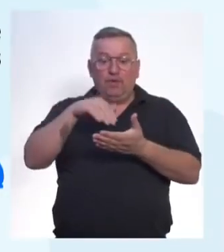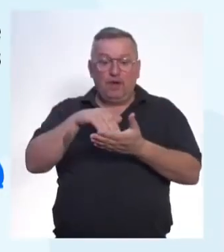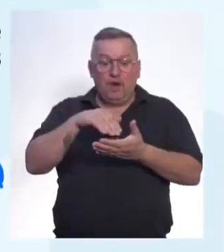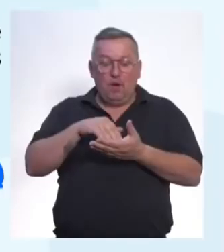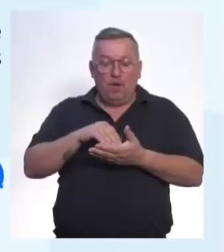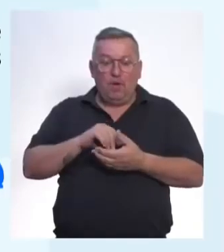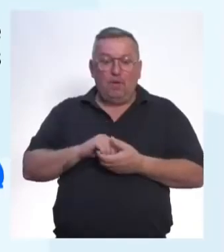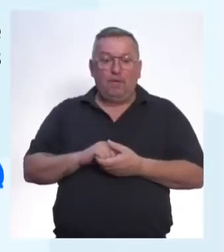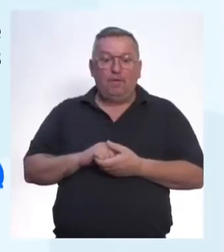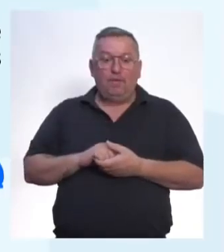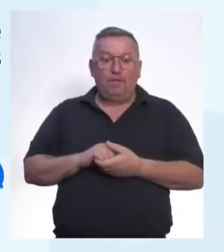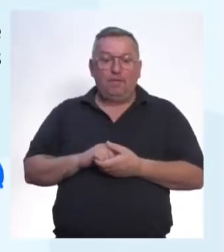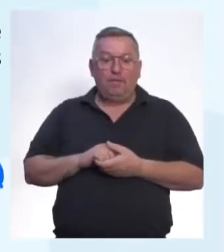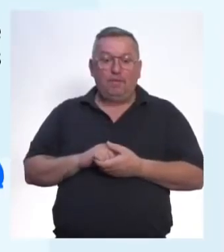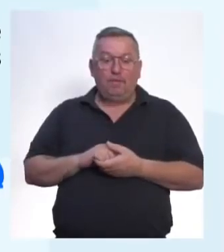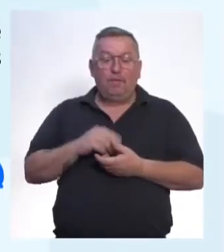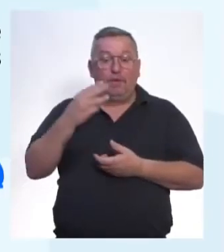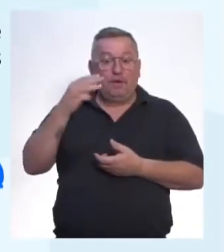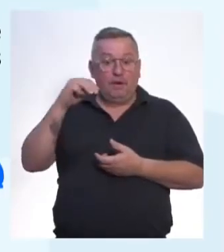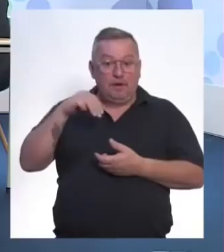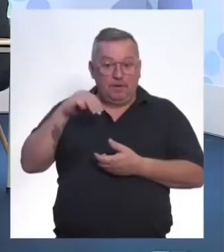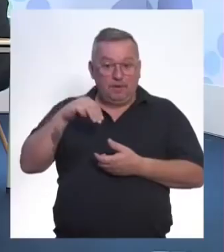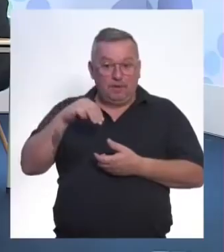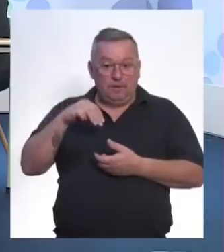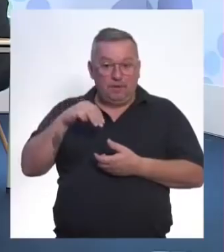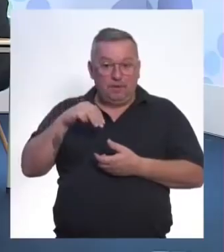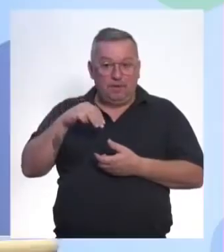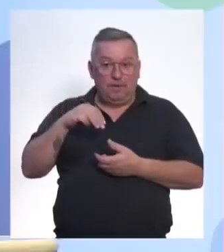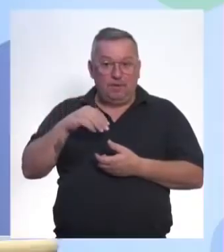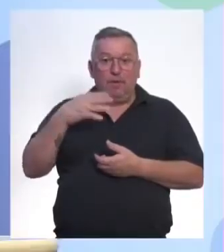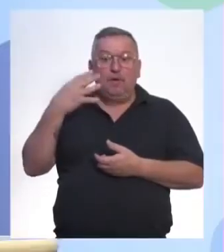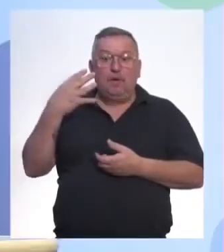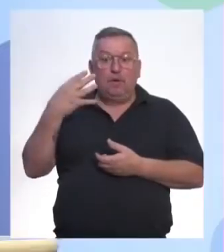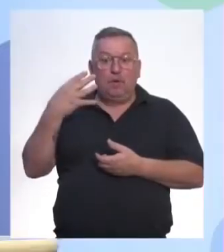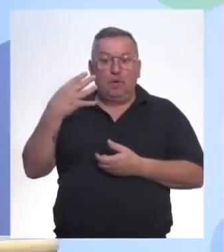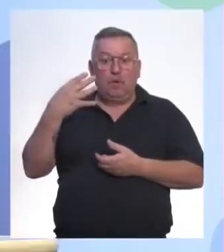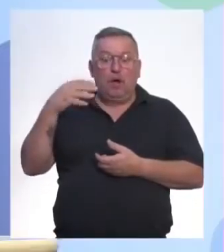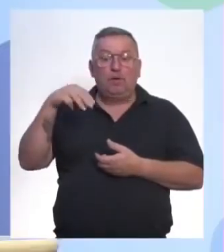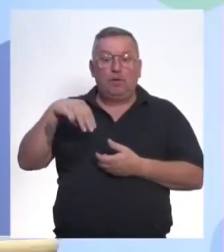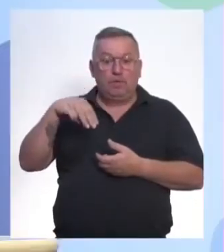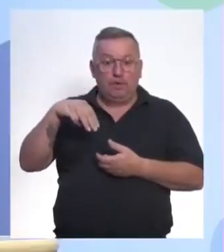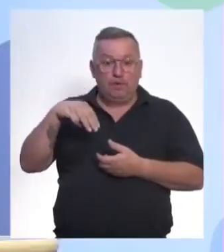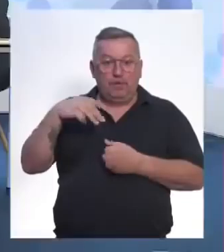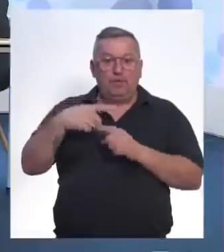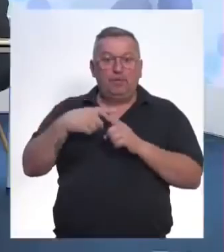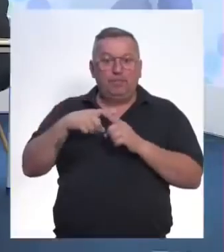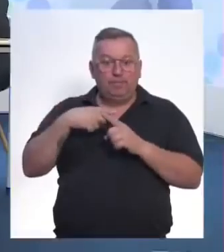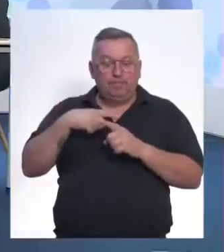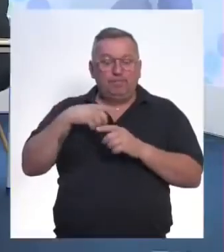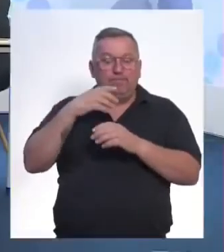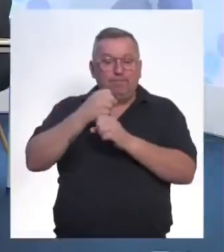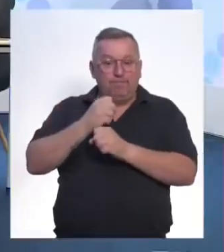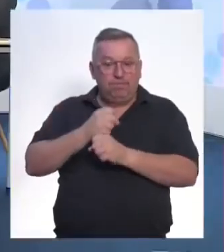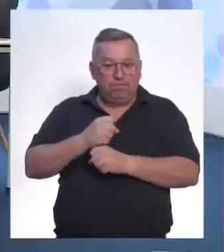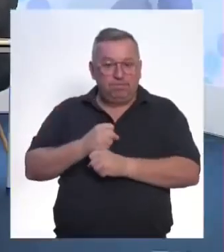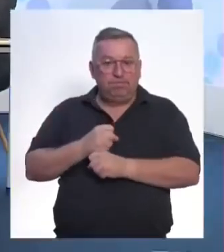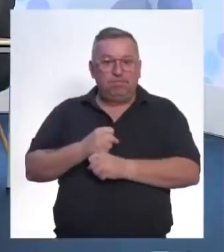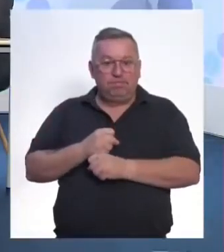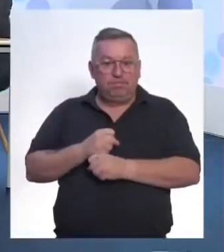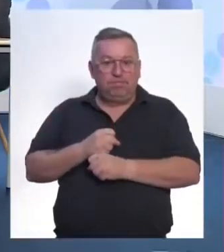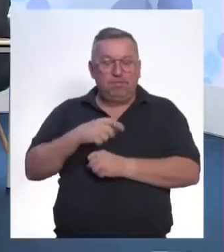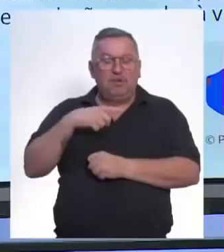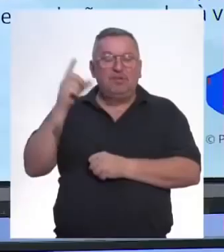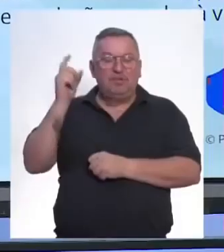do financiamento. 3 minutos, tá bom, Alessandra? 4? 4 minutos, eu acho, porque tem uma conta a mais aí, né? Tem